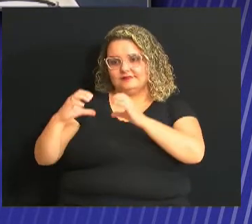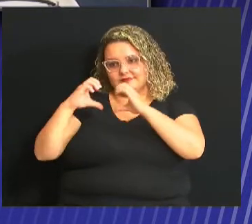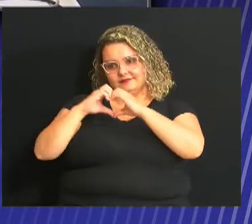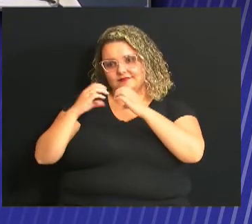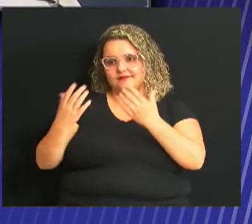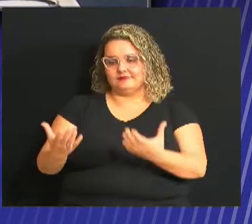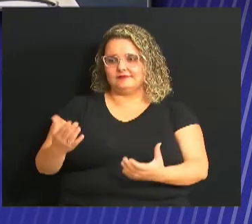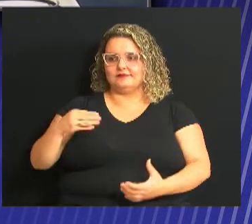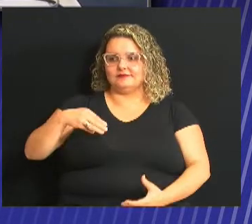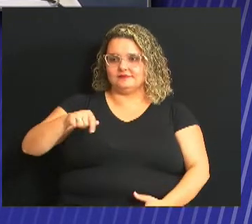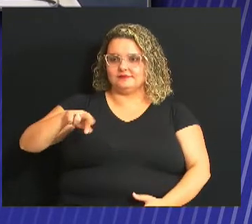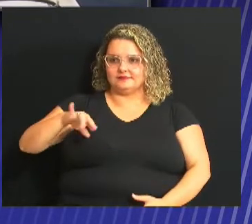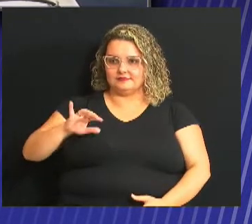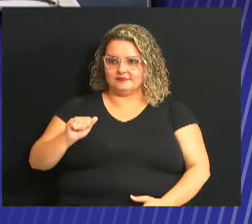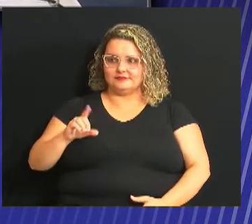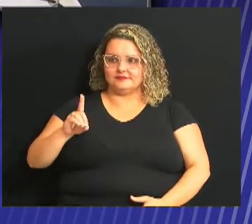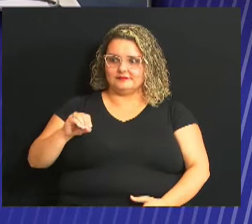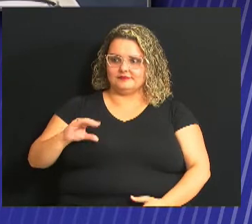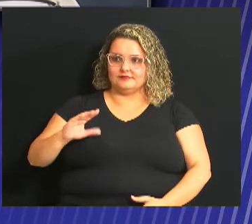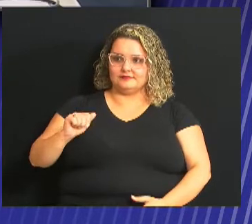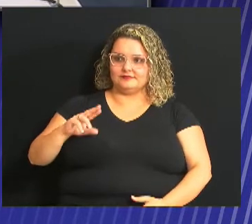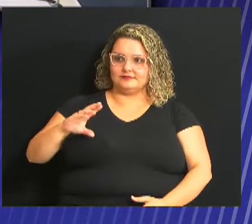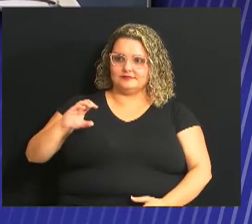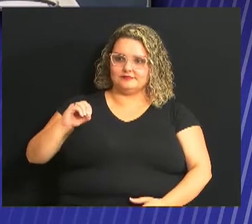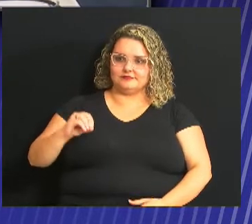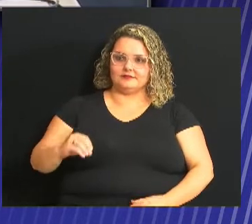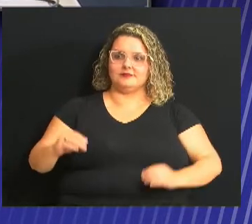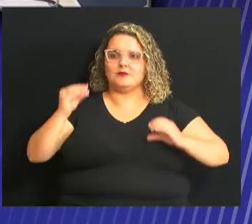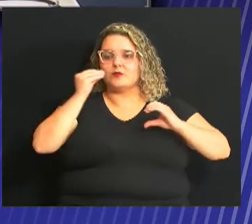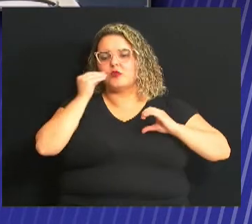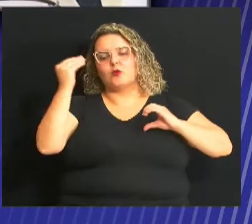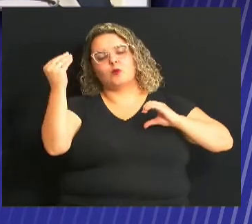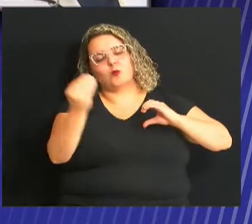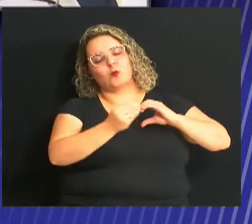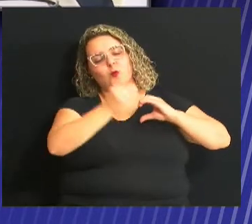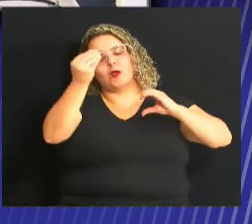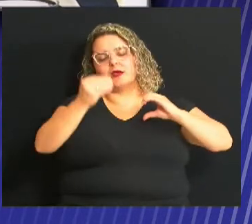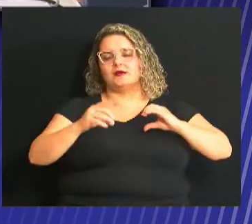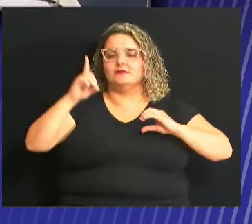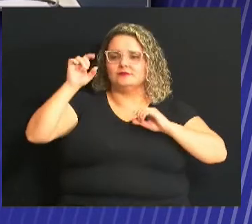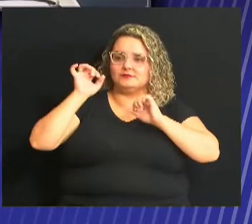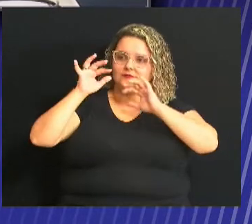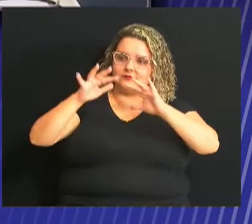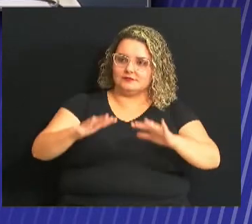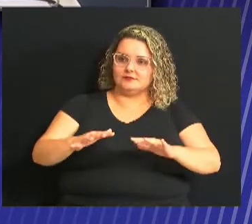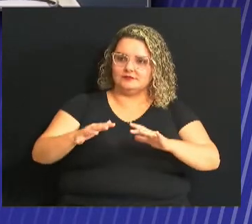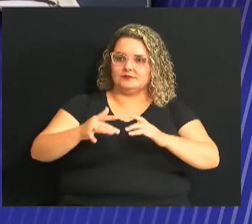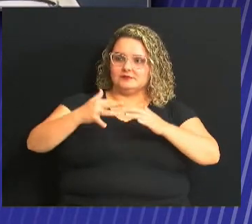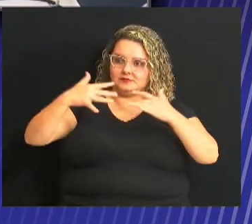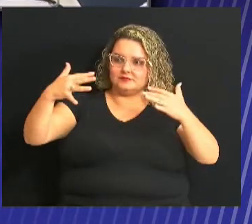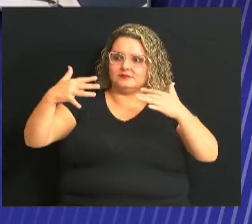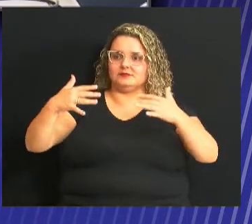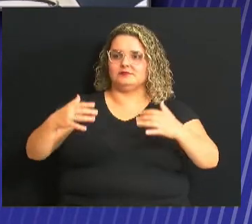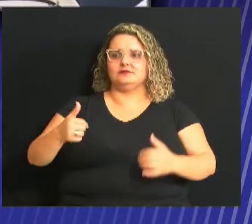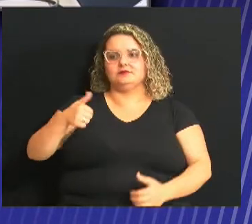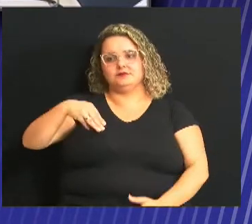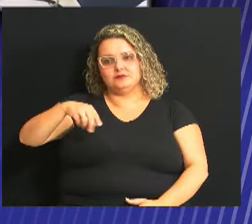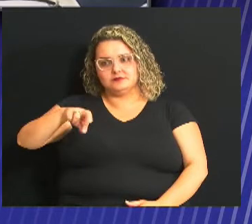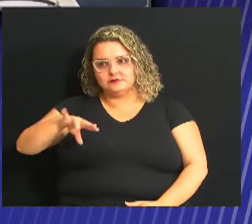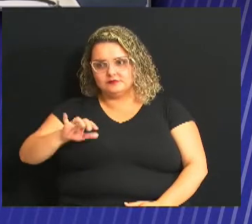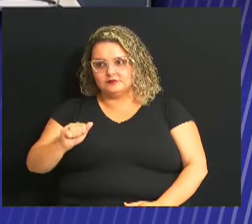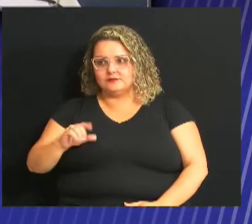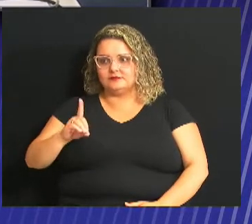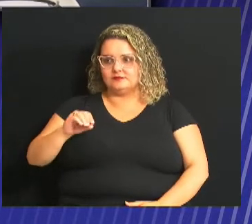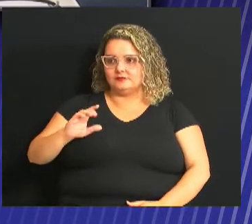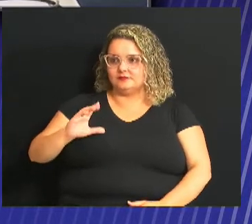Carmo. Então, um beijo no coração, que Deus te ilumine cada vez mais, Maria do Carmo, a todos os professores aqui